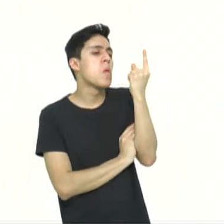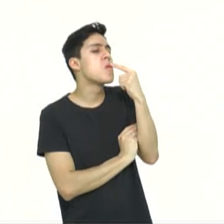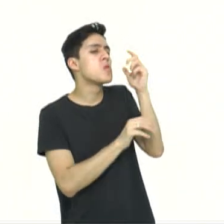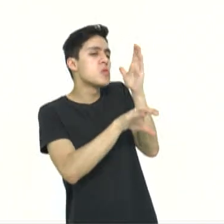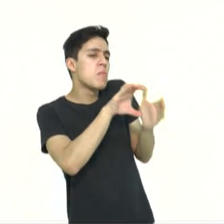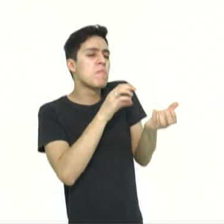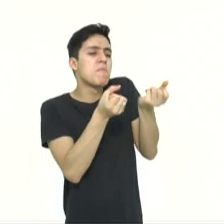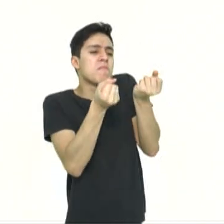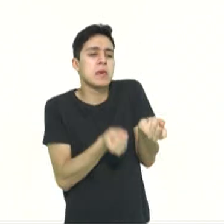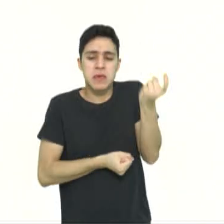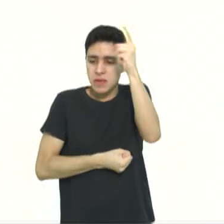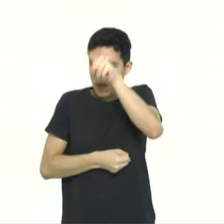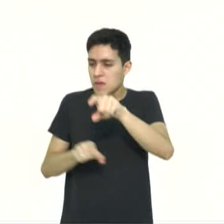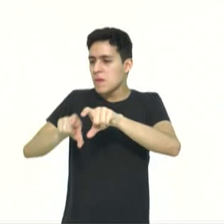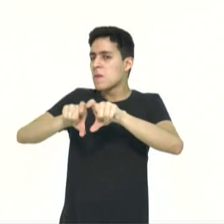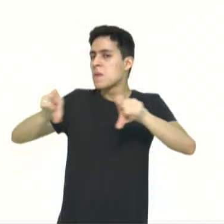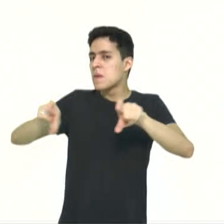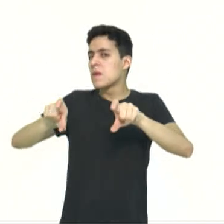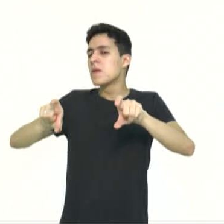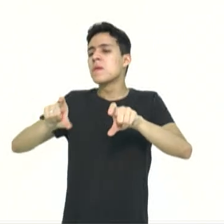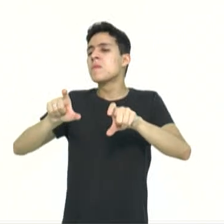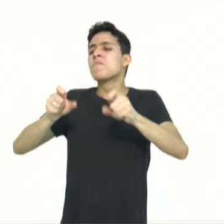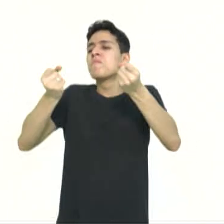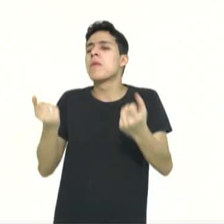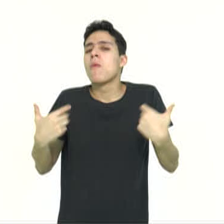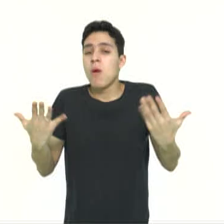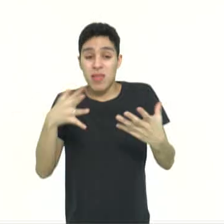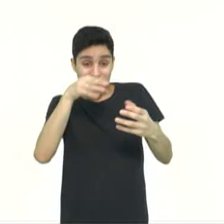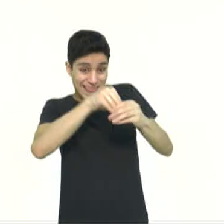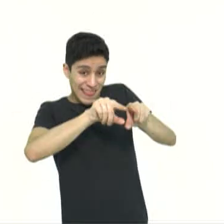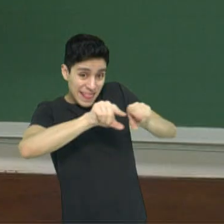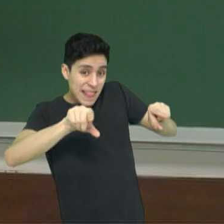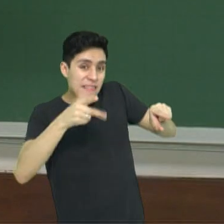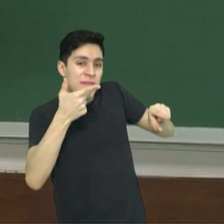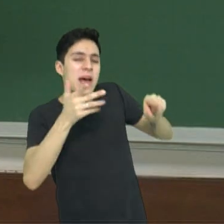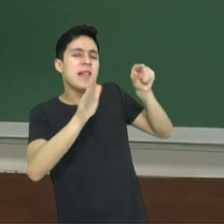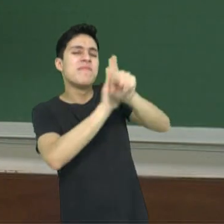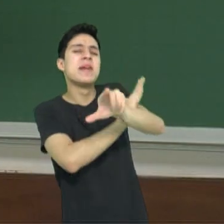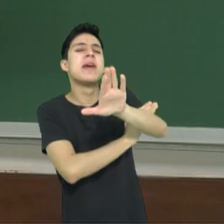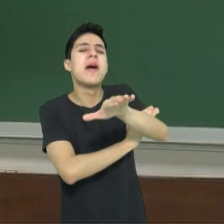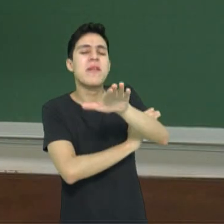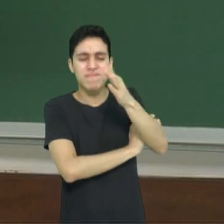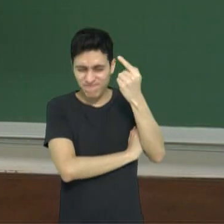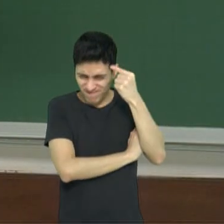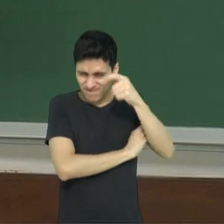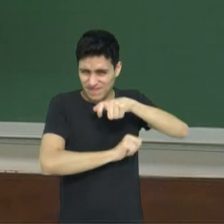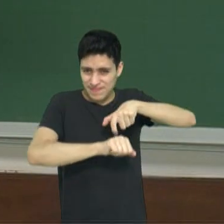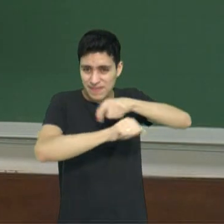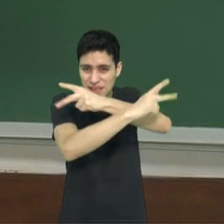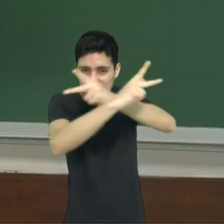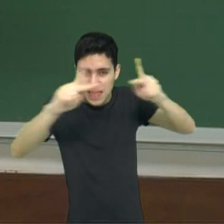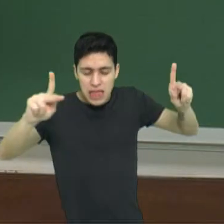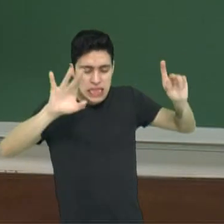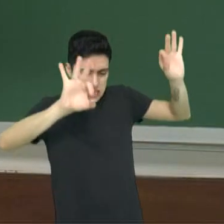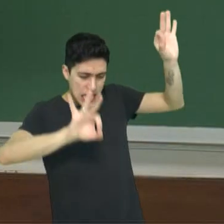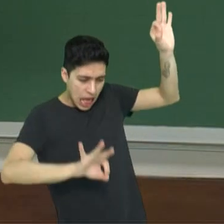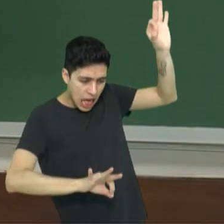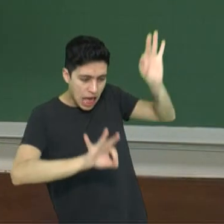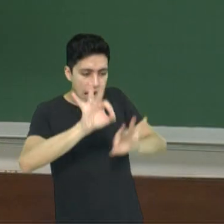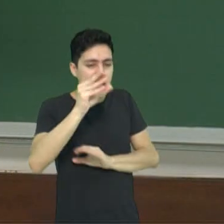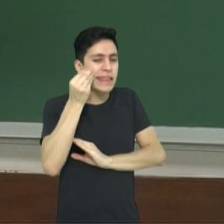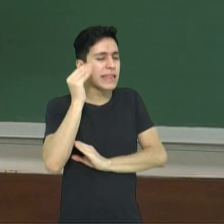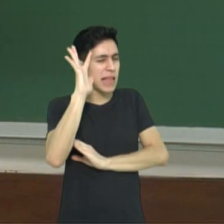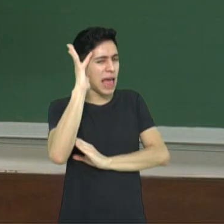quanto pesa um pepino dentro deste problema? Então, eu vou dar um tempinho para você montar e tentar resolver isso